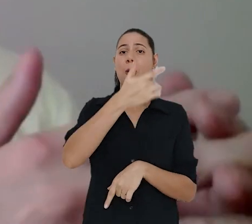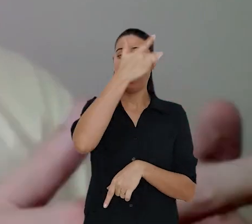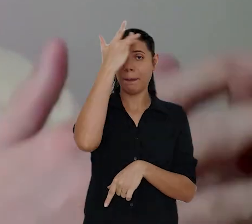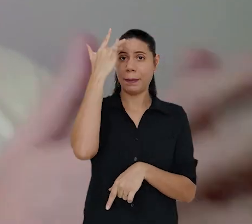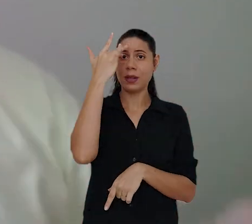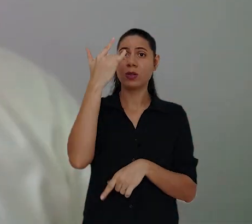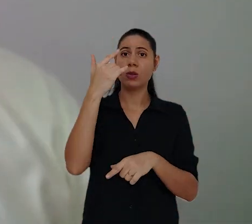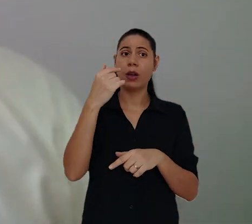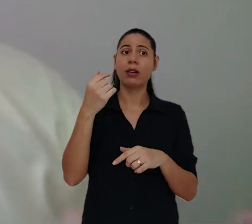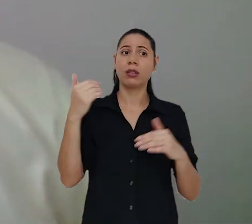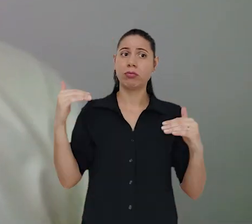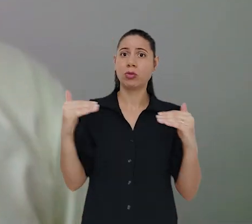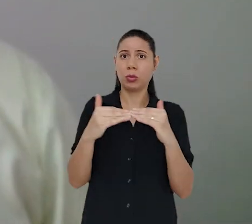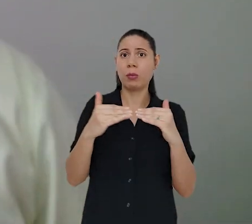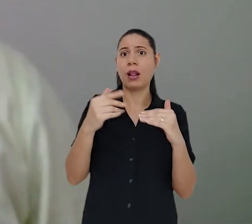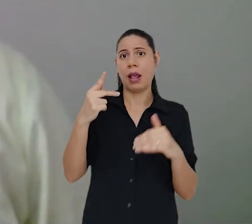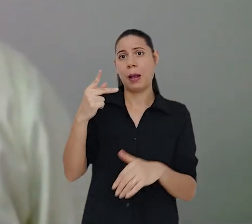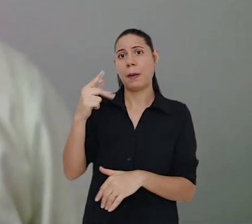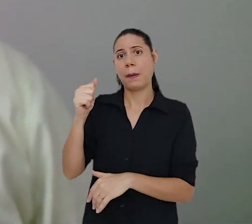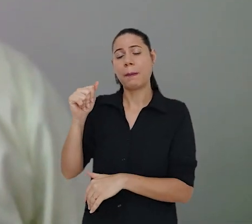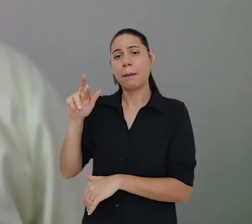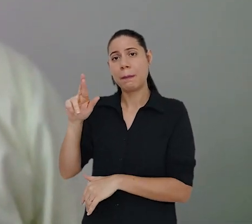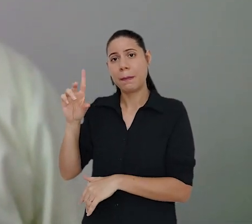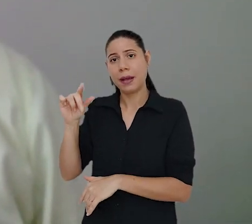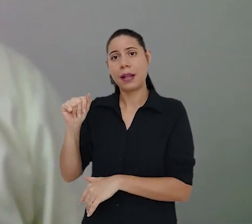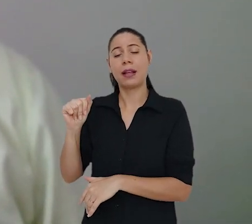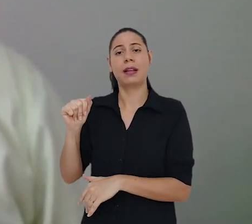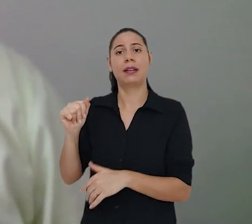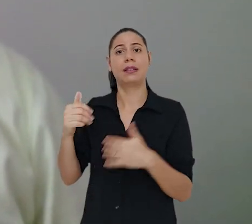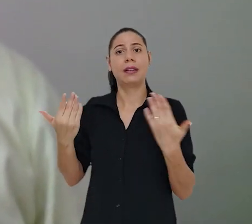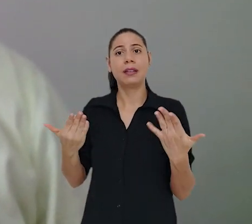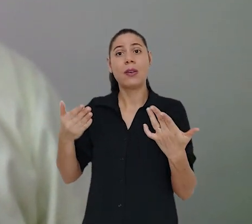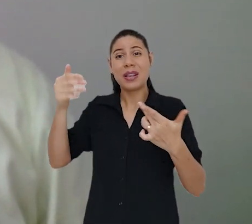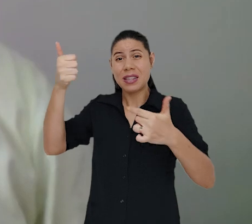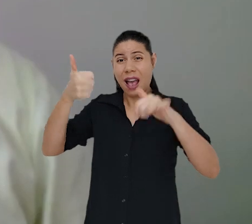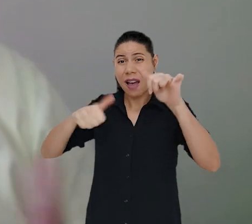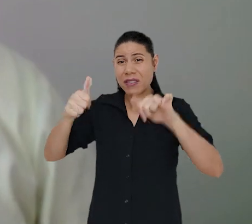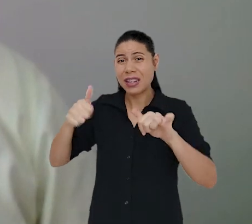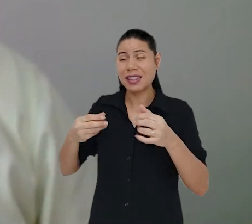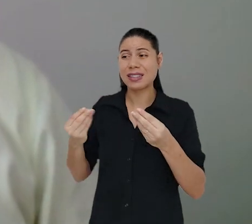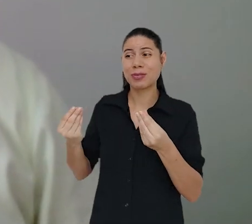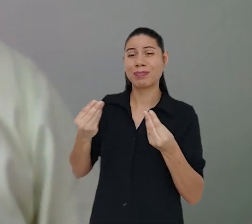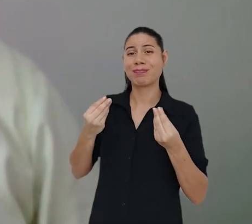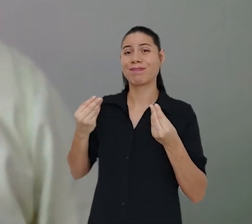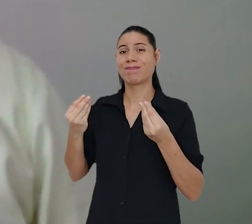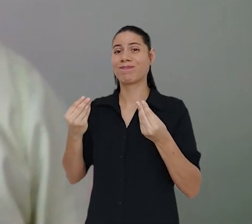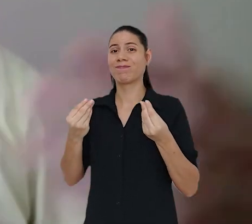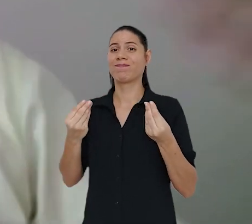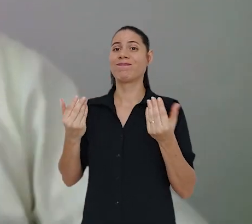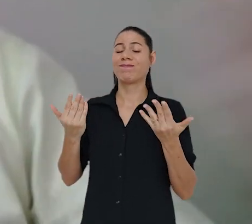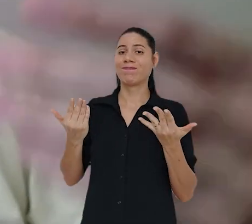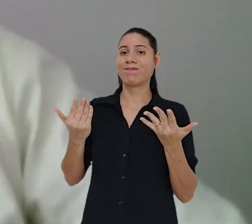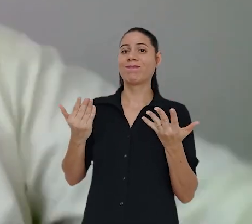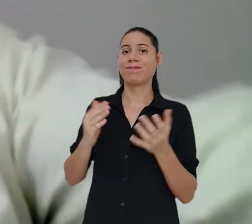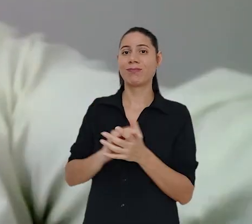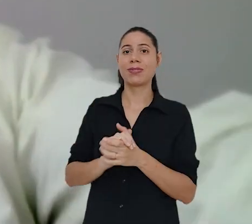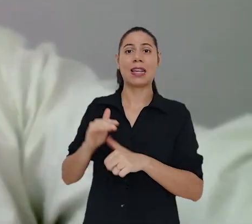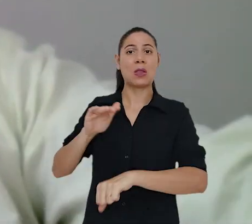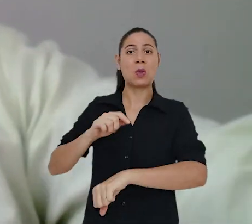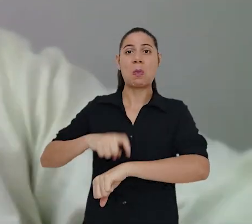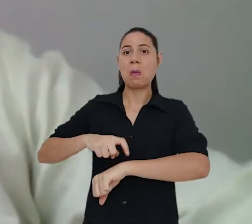de pessoa parda, né? Então, essa análise superficial, né, e que é